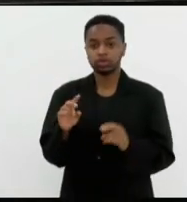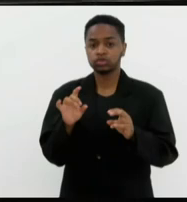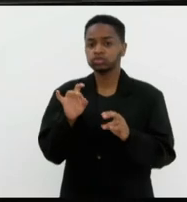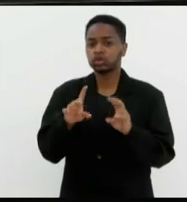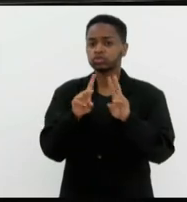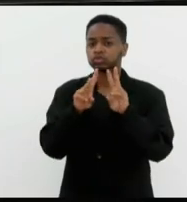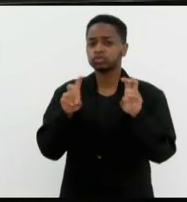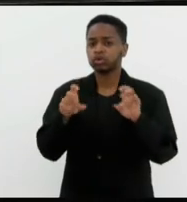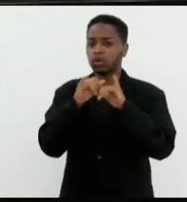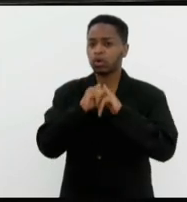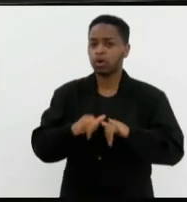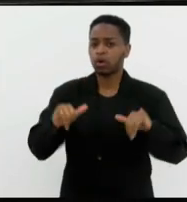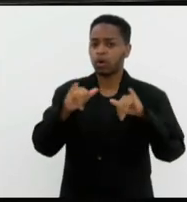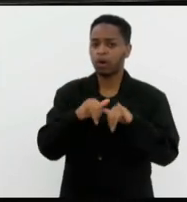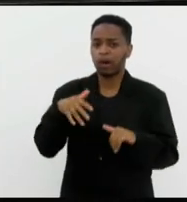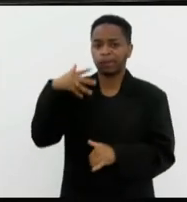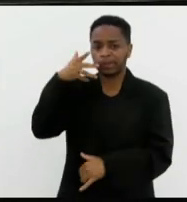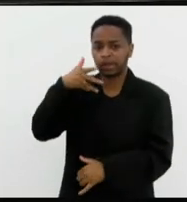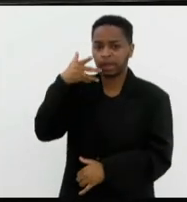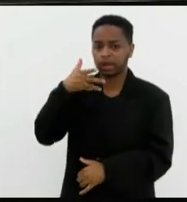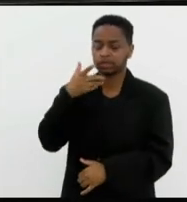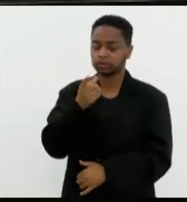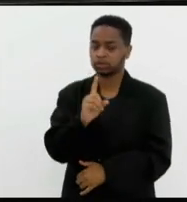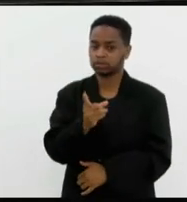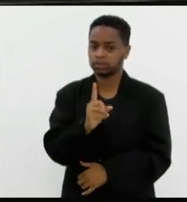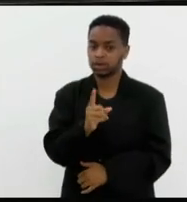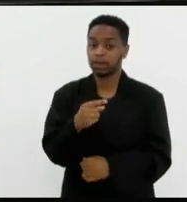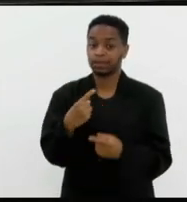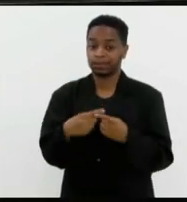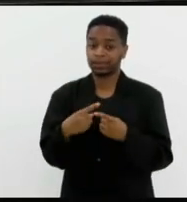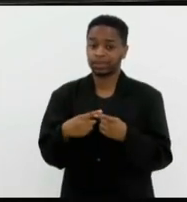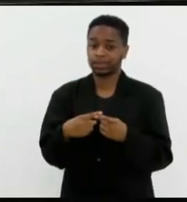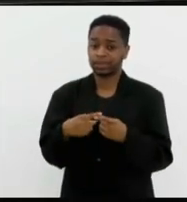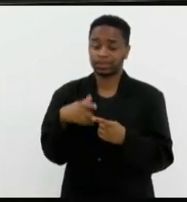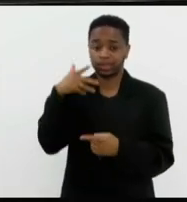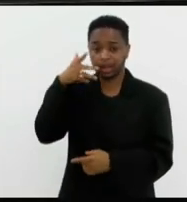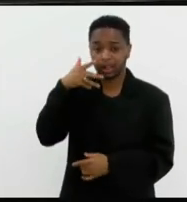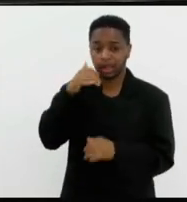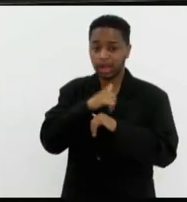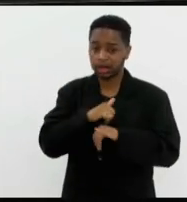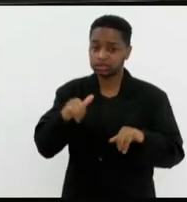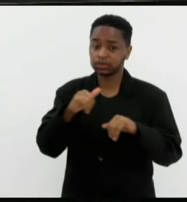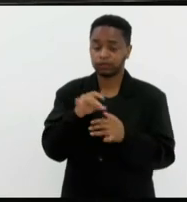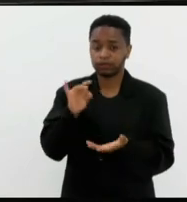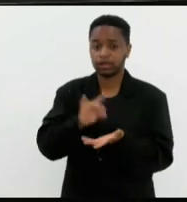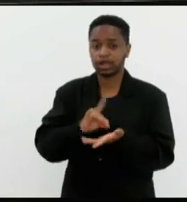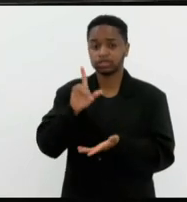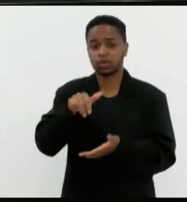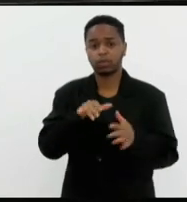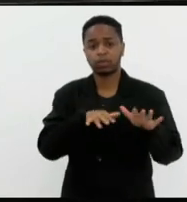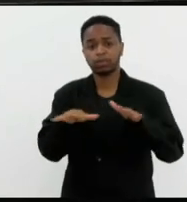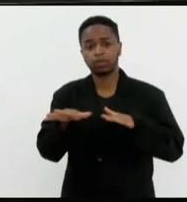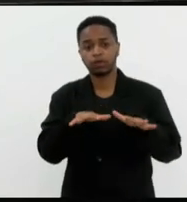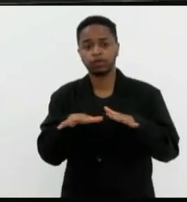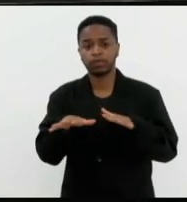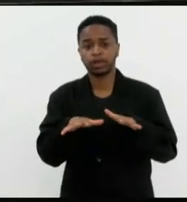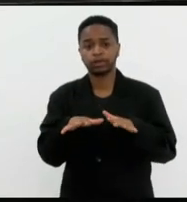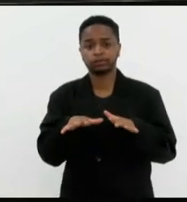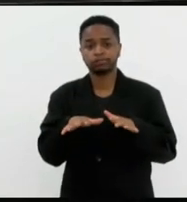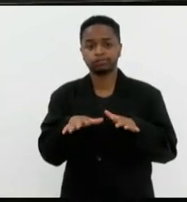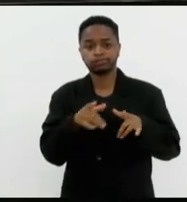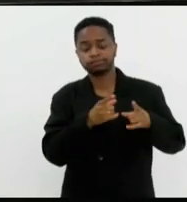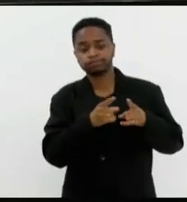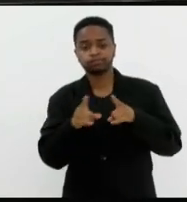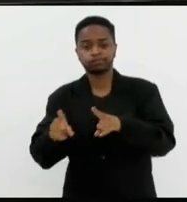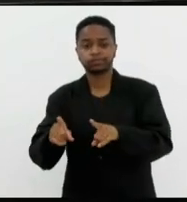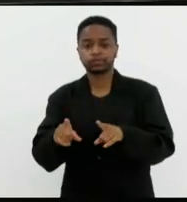porque a declaração, deputado Flávio Serafini, se tornou um movimento de repúdio a Israel,